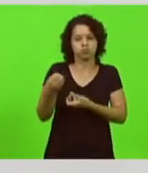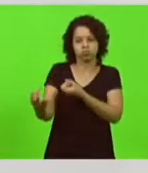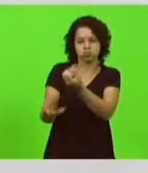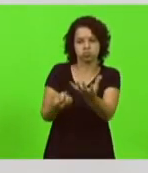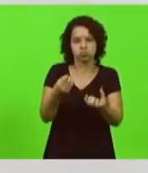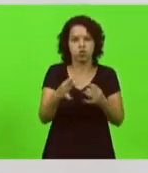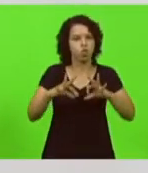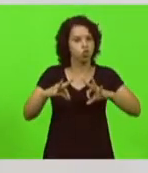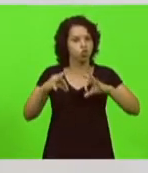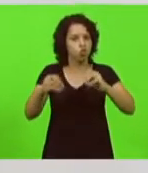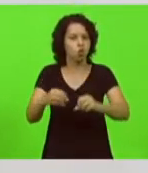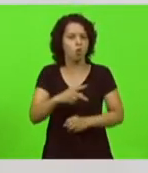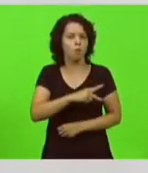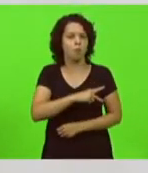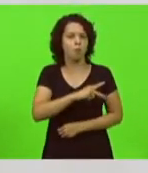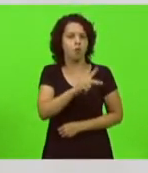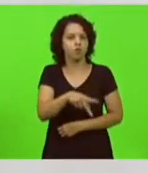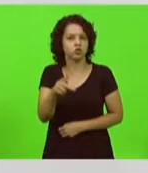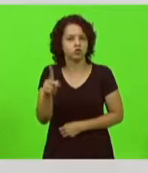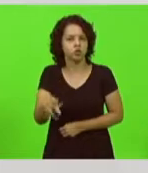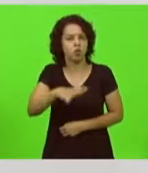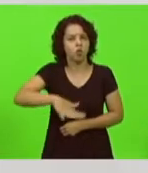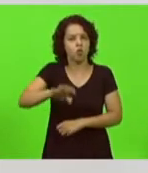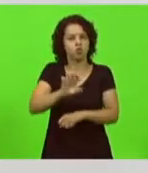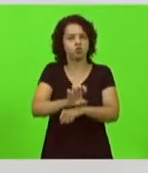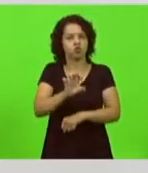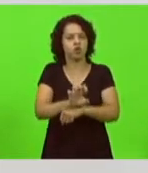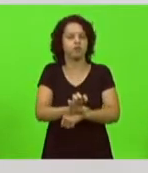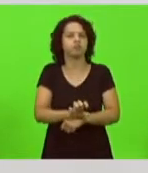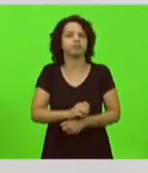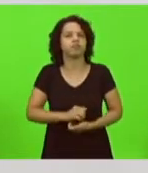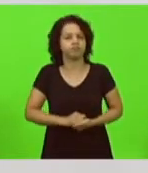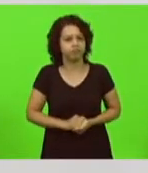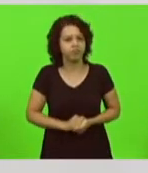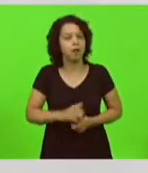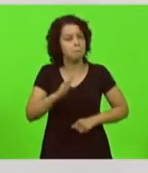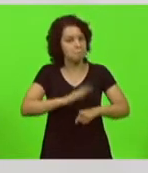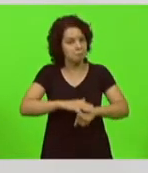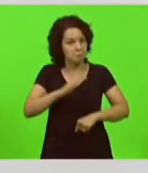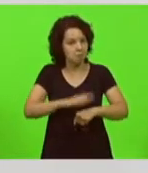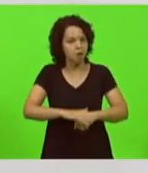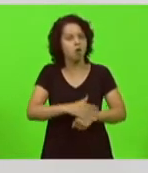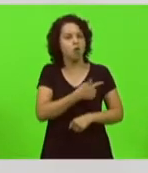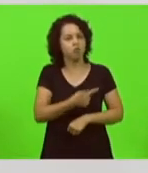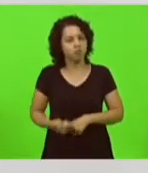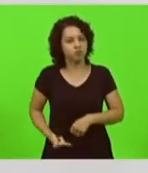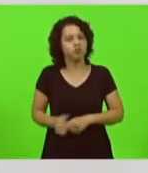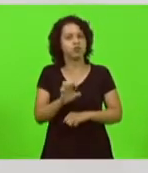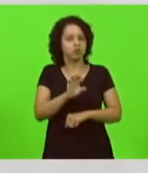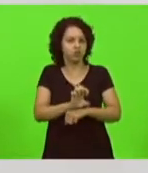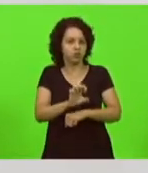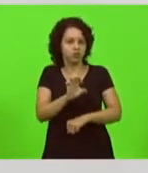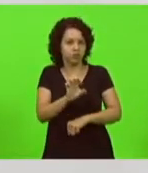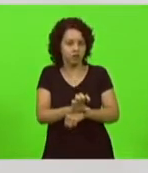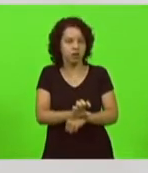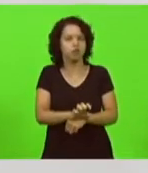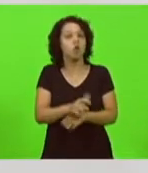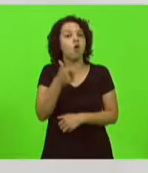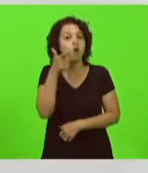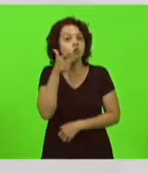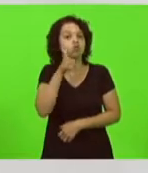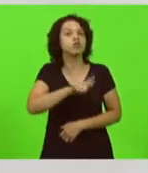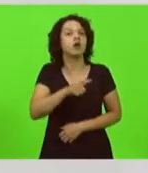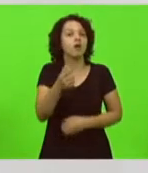estadual. Ações propostas pelo Estado e tornadas realidade, senhor presidente, com o apoio desta